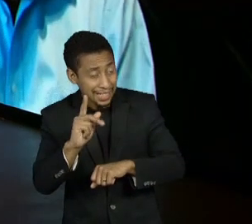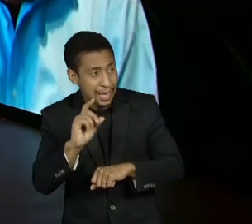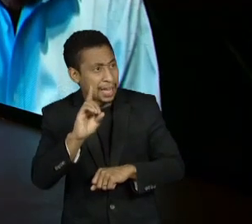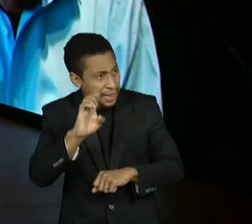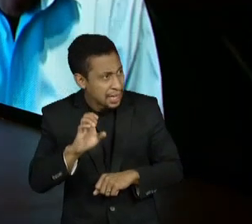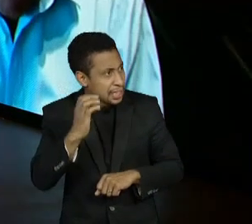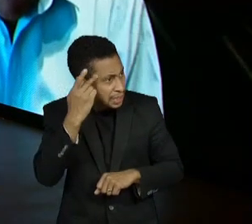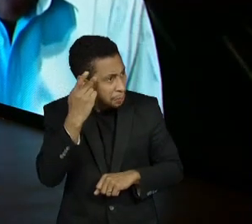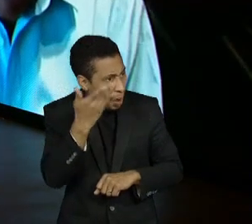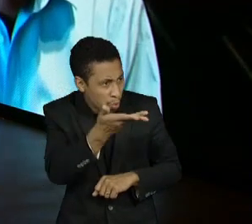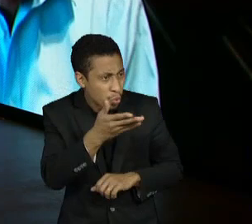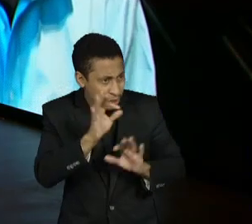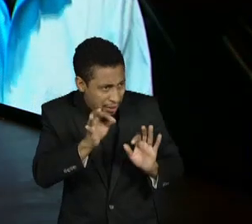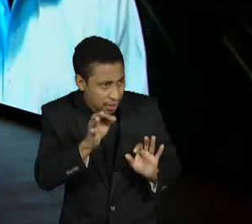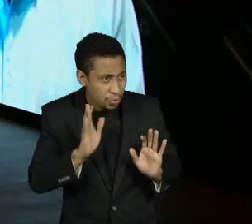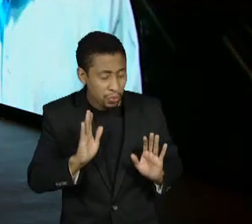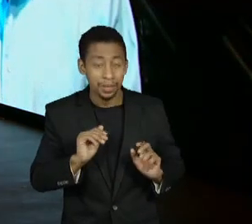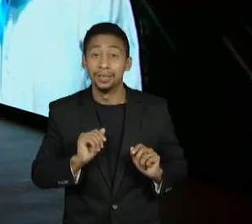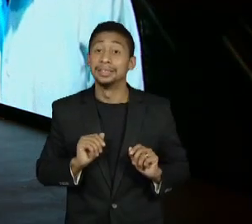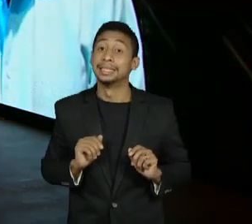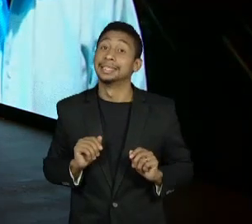Daí, eu